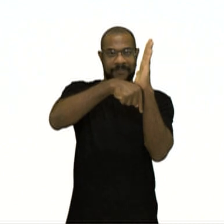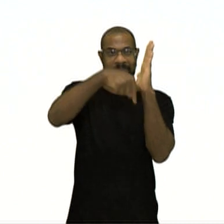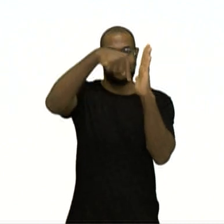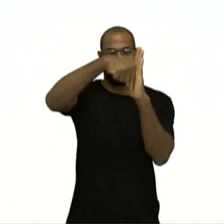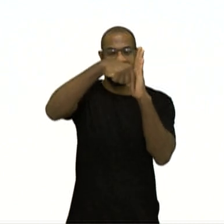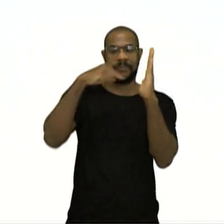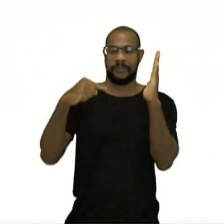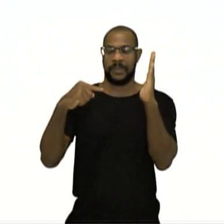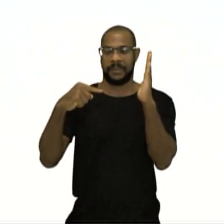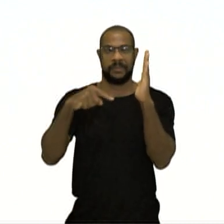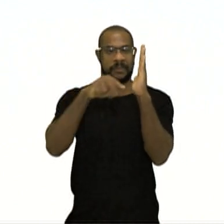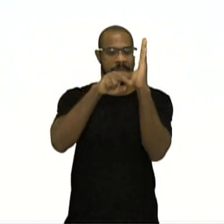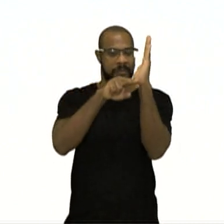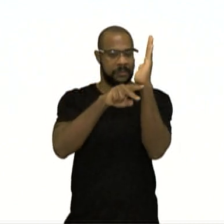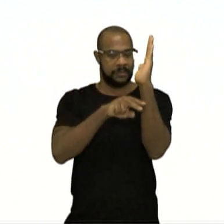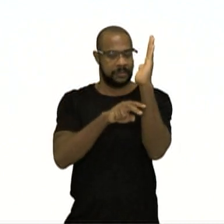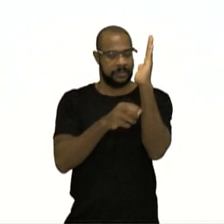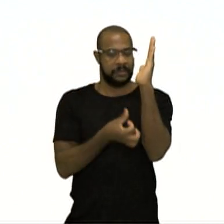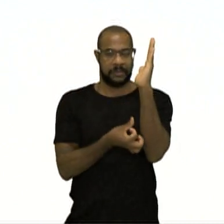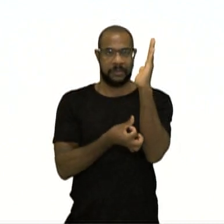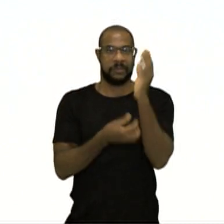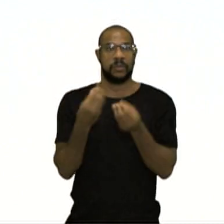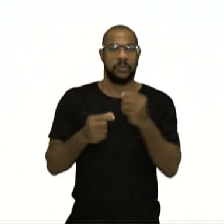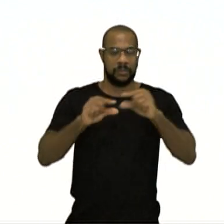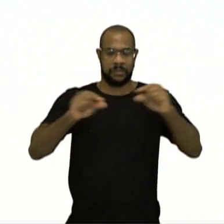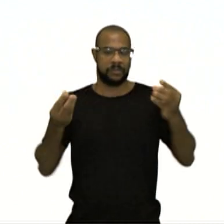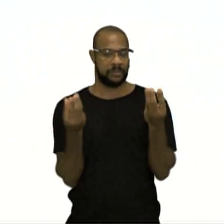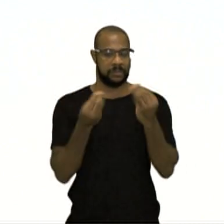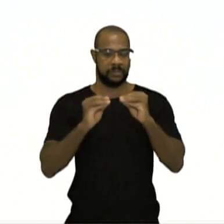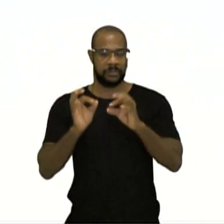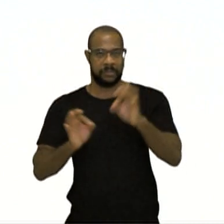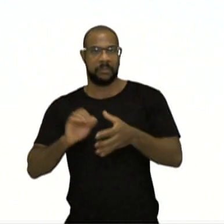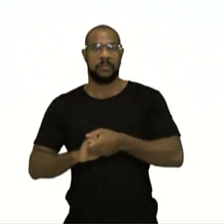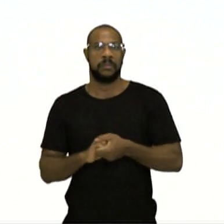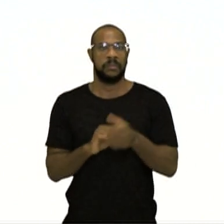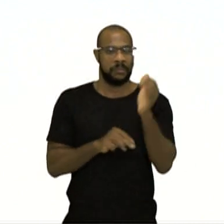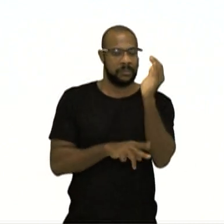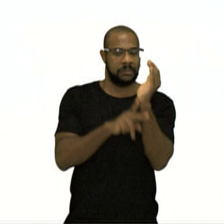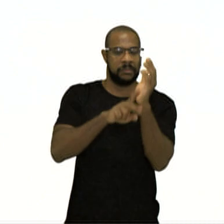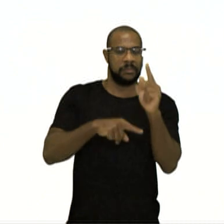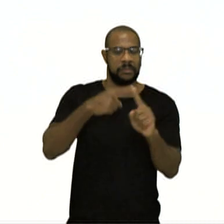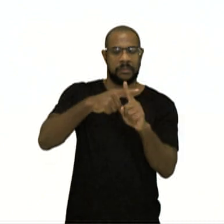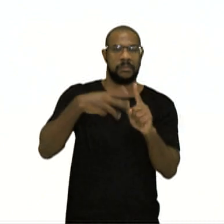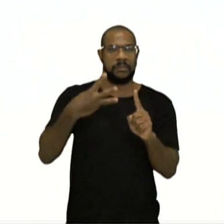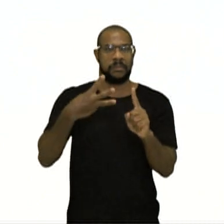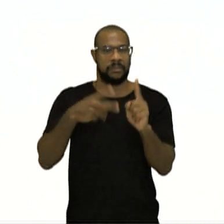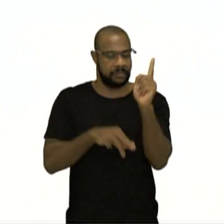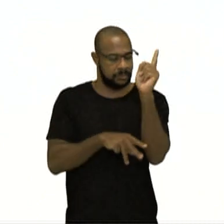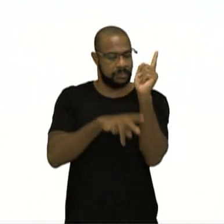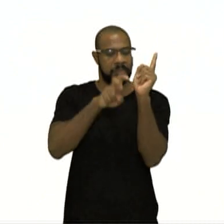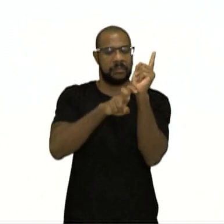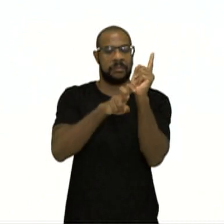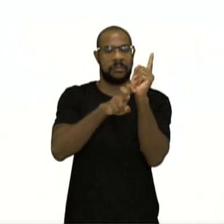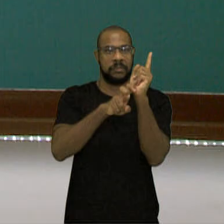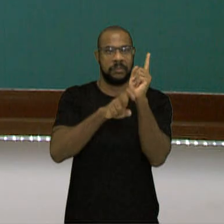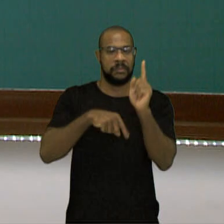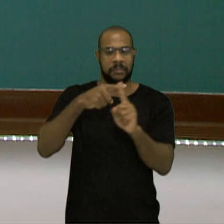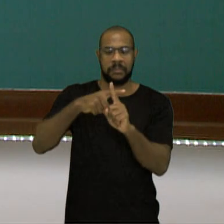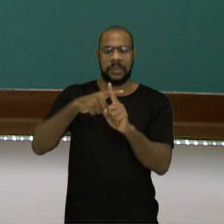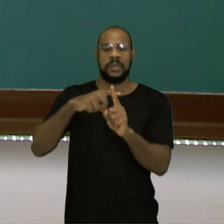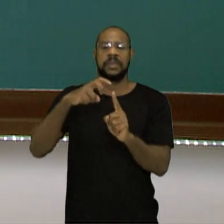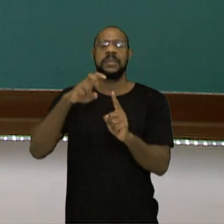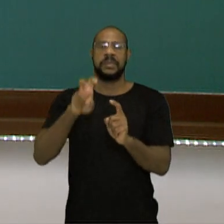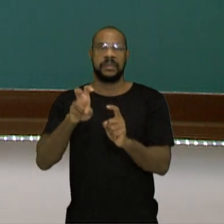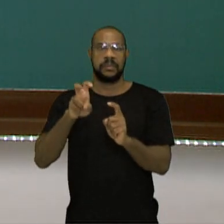6 andares. Como que a gente monta essa expressão? Subiu 3, mais 3. Subiu 5, mais 5. Desceu